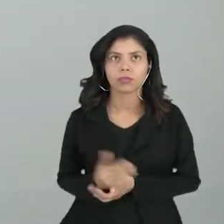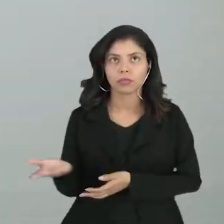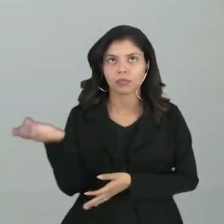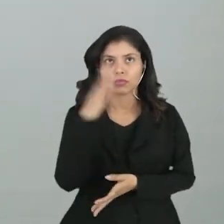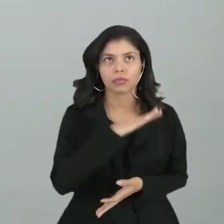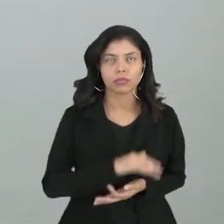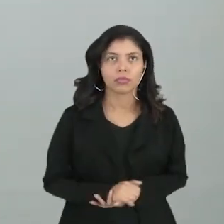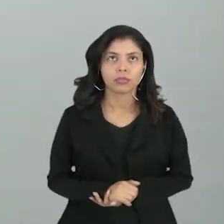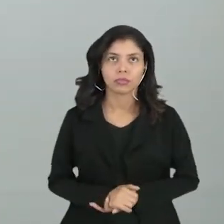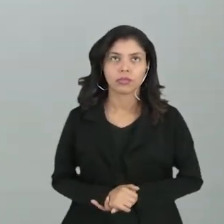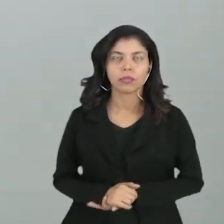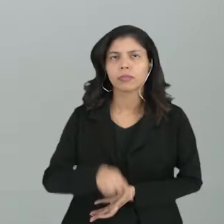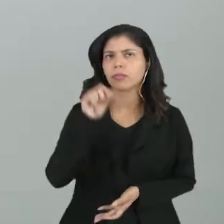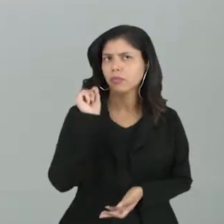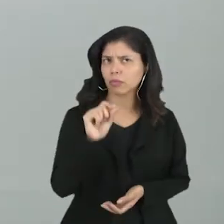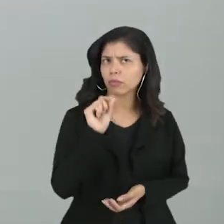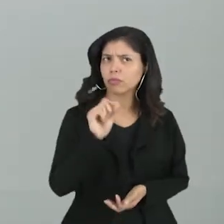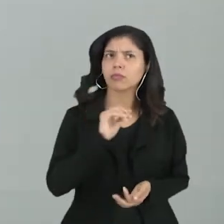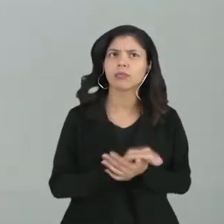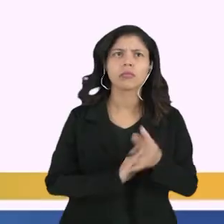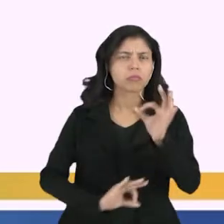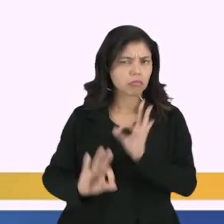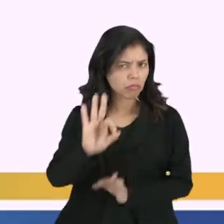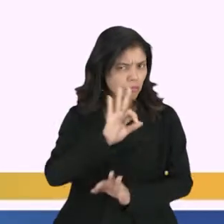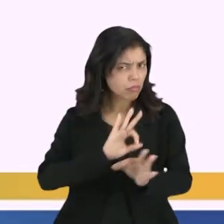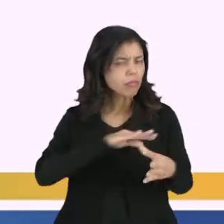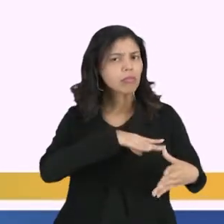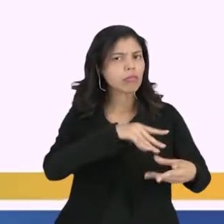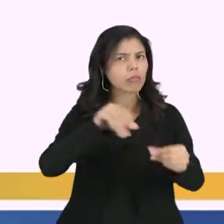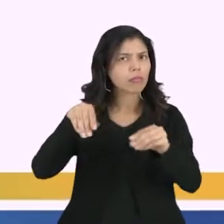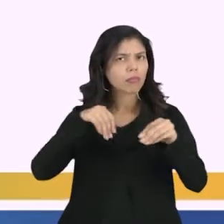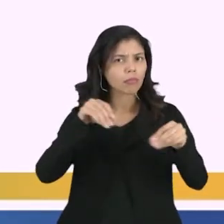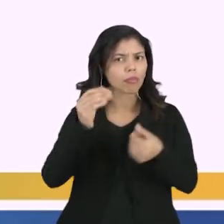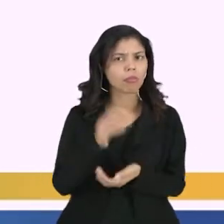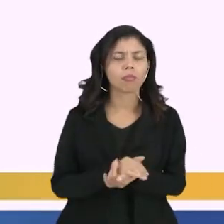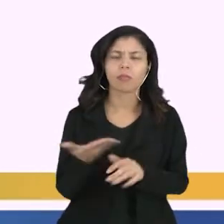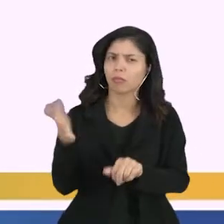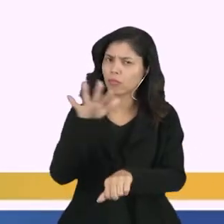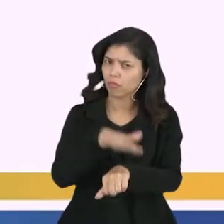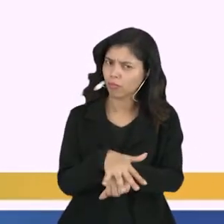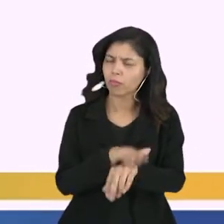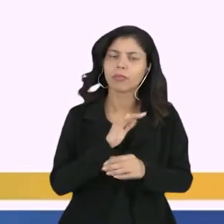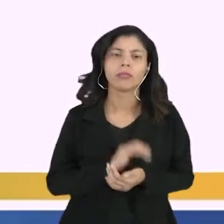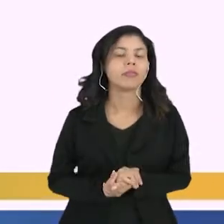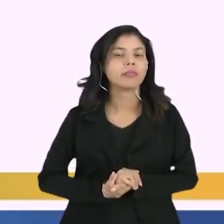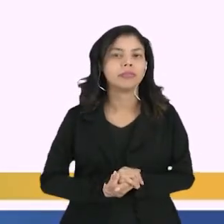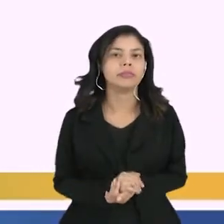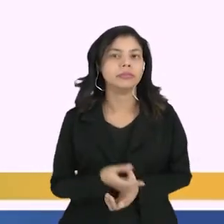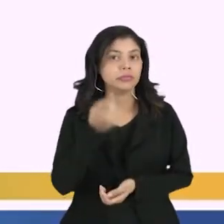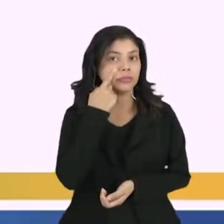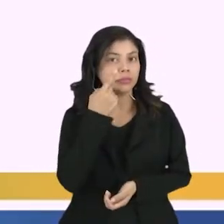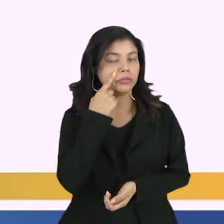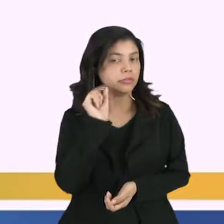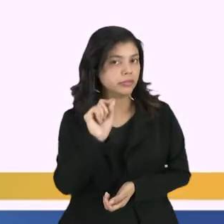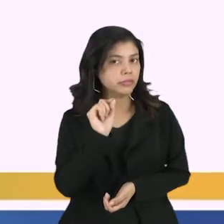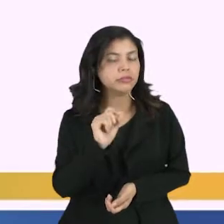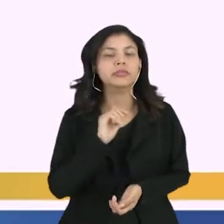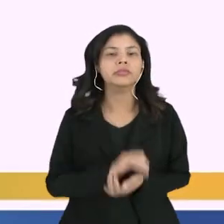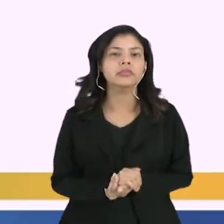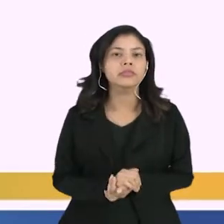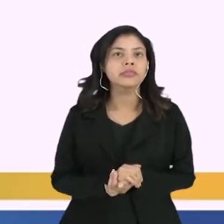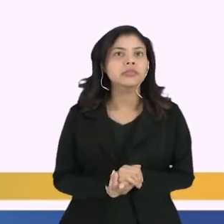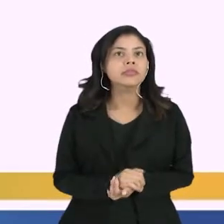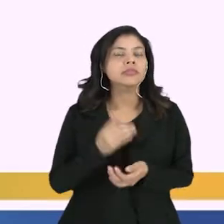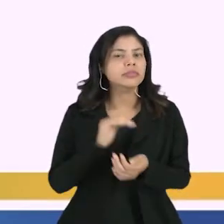Vamos lá, pessoal. Então, assim, o que fazer, né, para administrar o território colonial, né? Visto que era uma